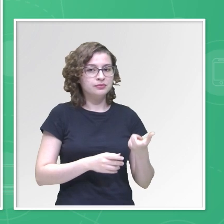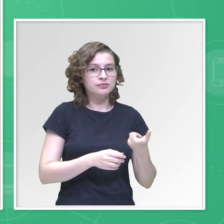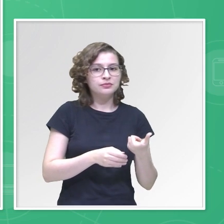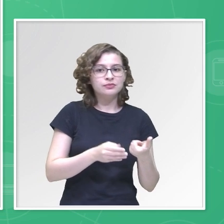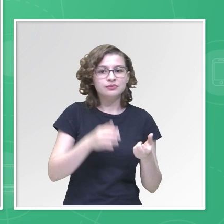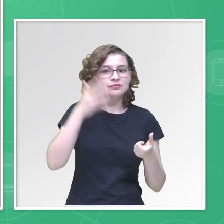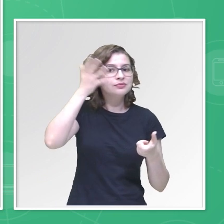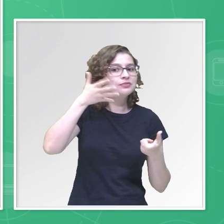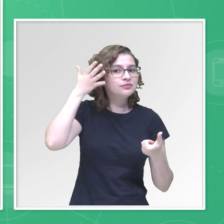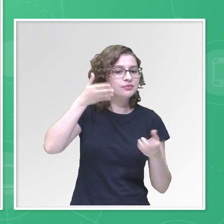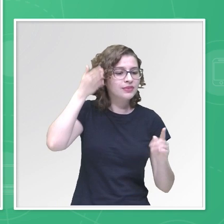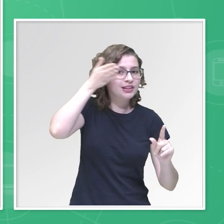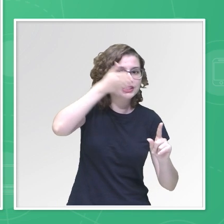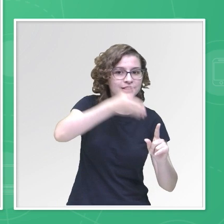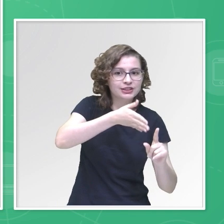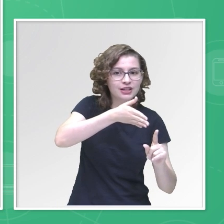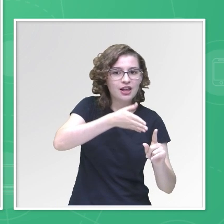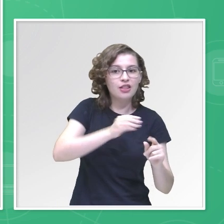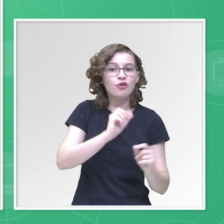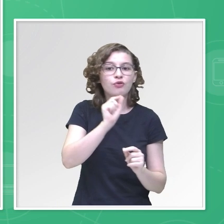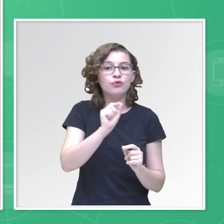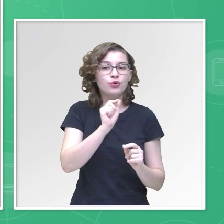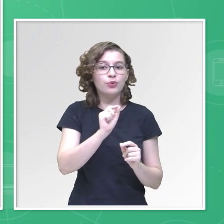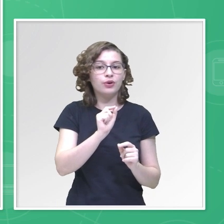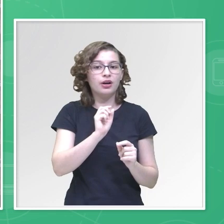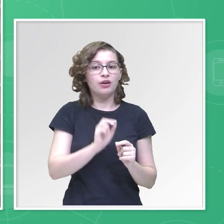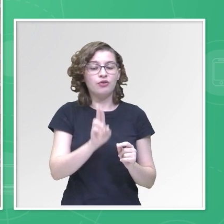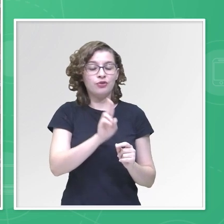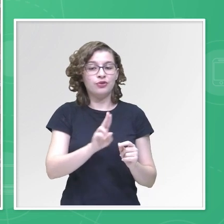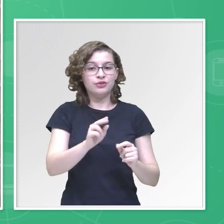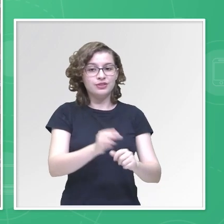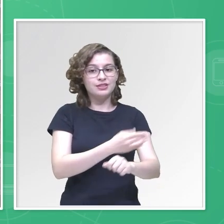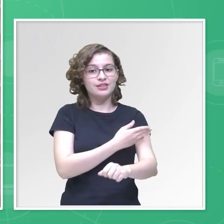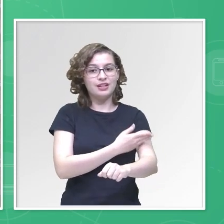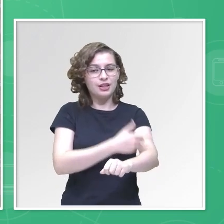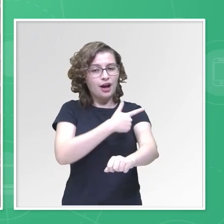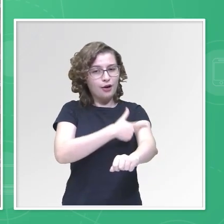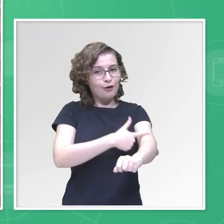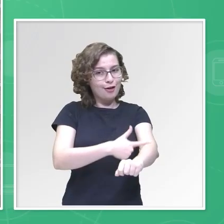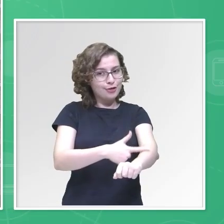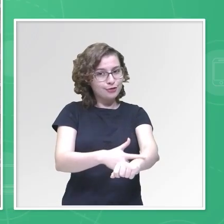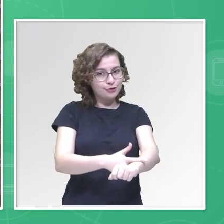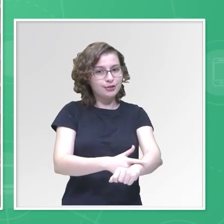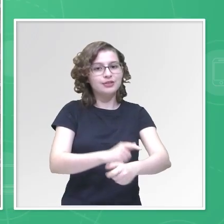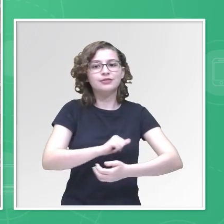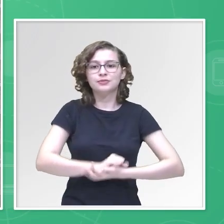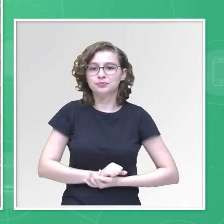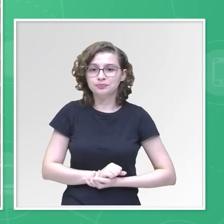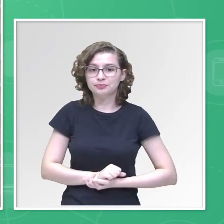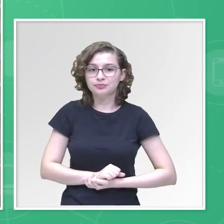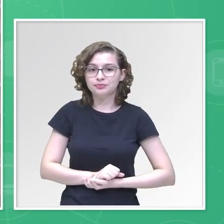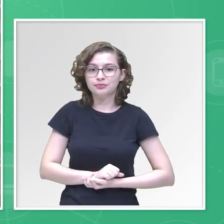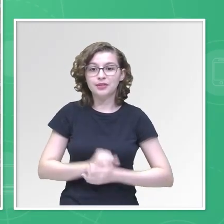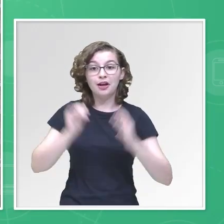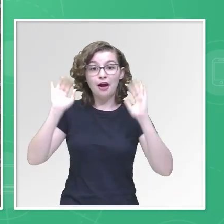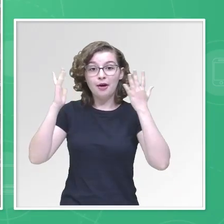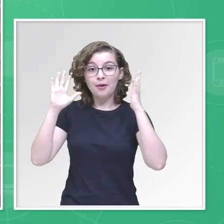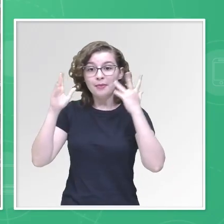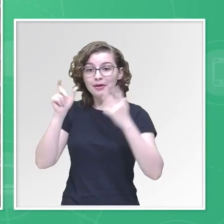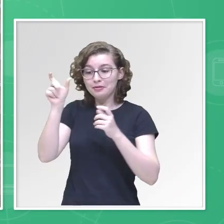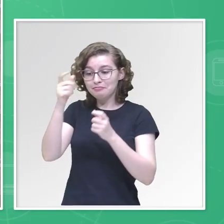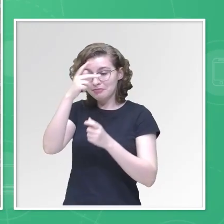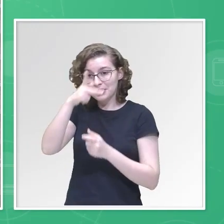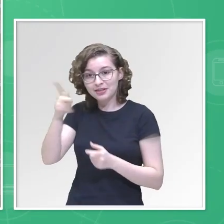educação foi utilizada a forma minha senhora Parabéns a você que respondeu gente fica super feliz